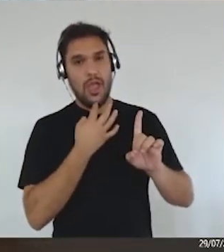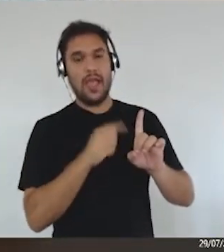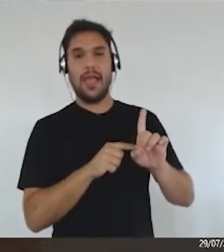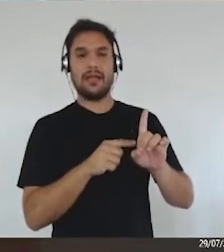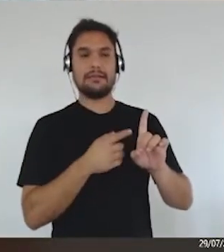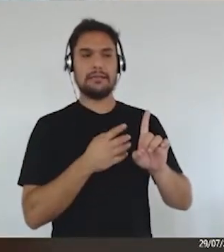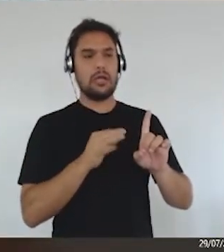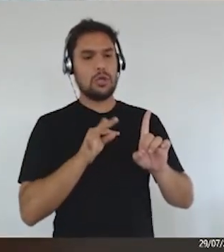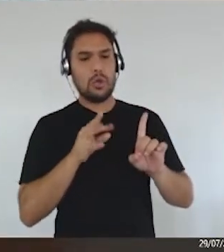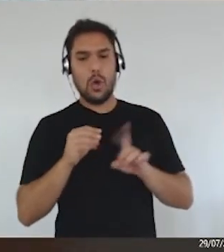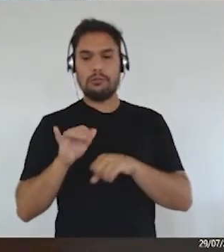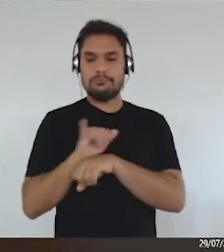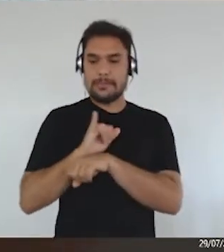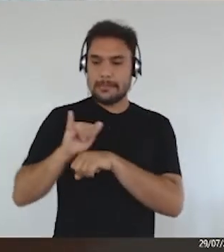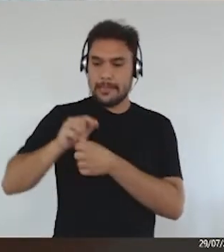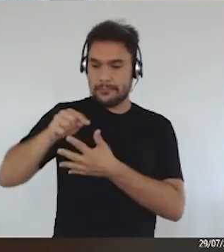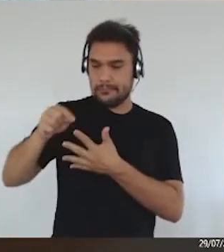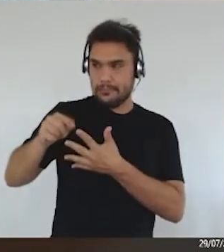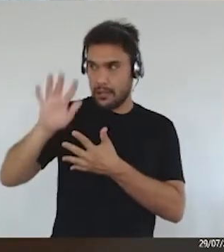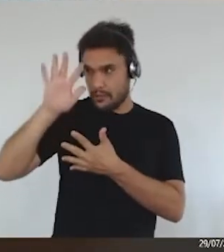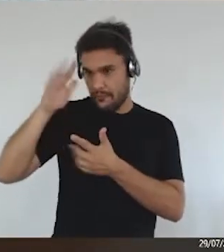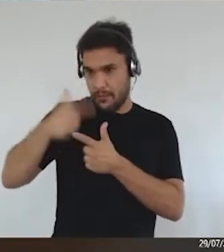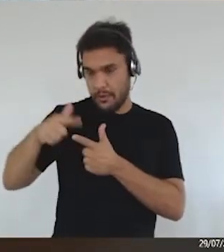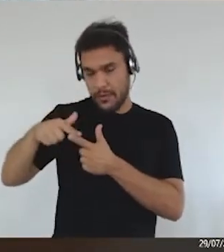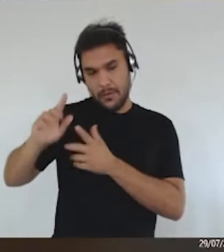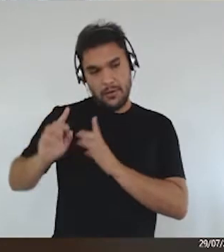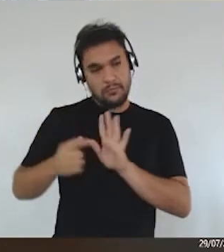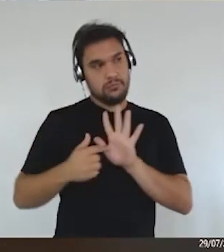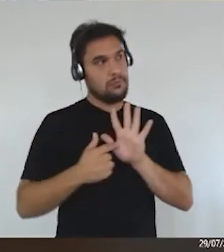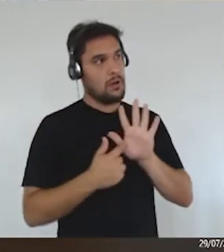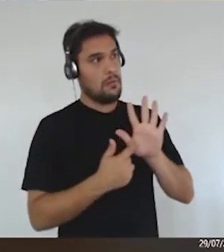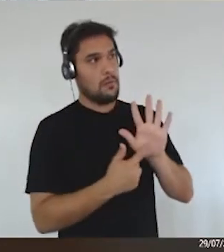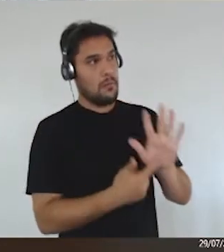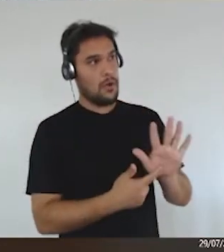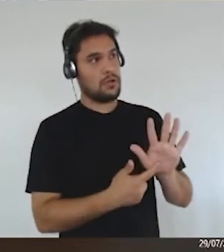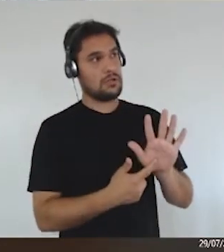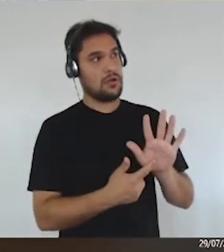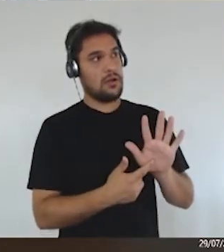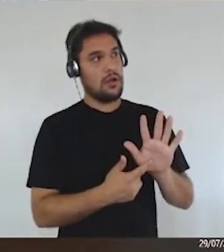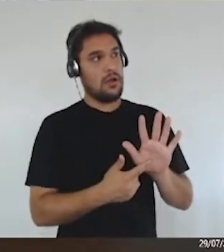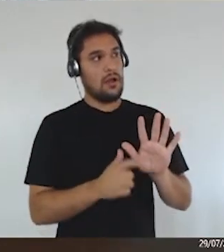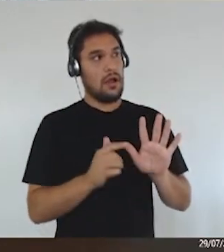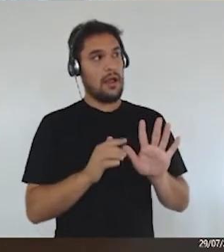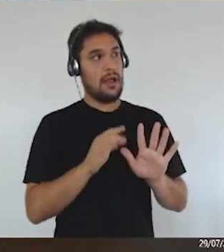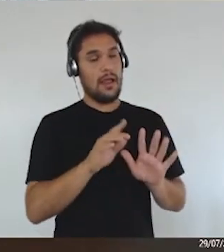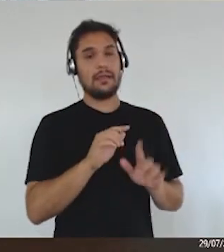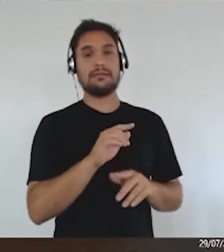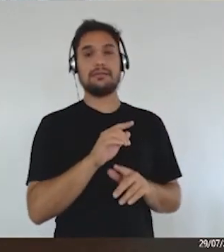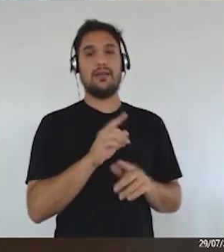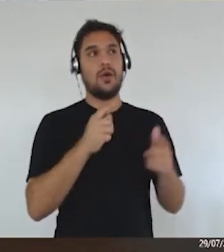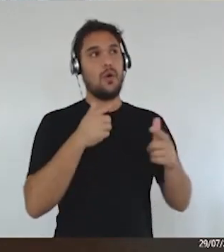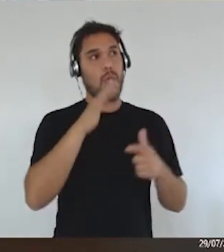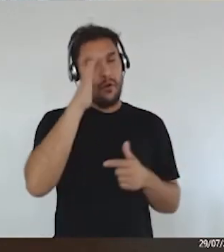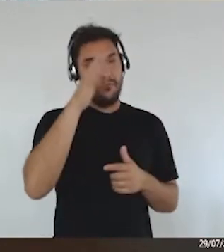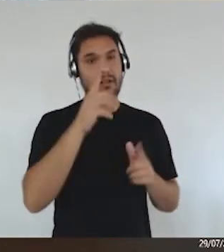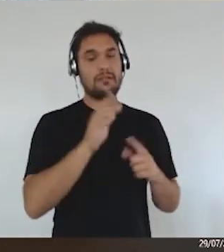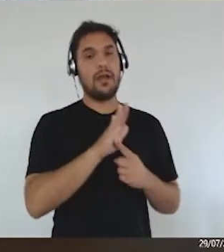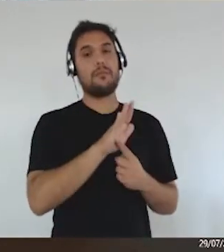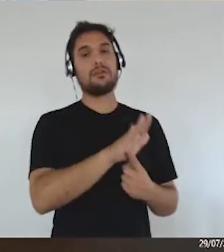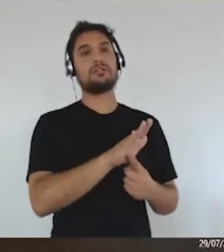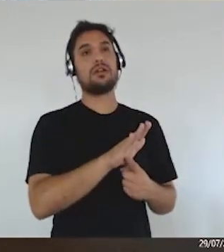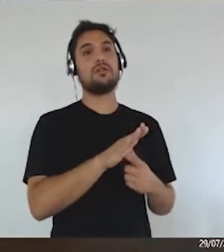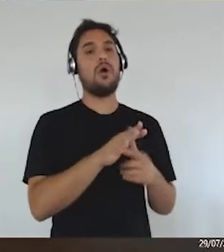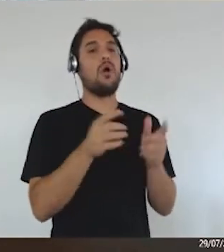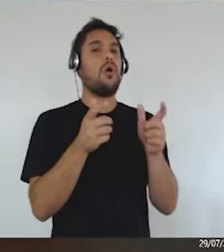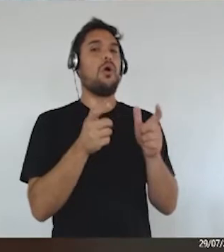soluções adequadas de conflito, ele vai perceber nitidamente qual é que aquele conflito que o cliente dele está chegando, apresentando para